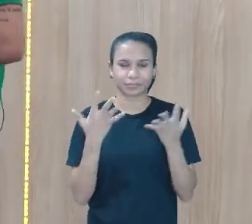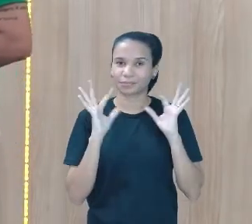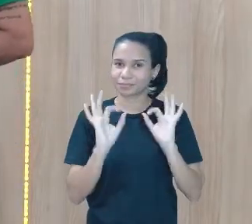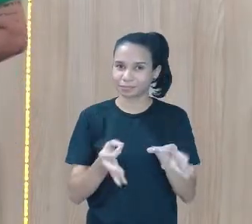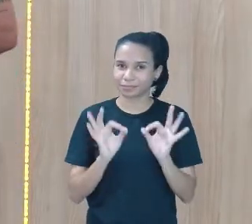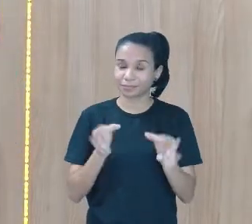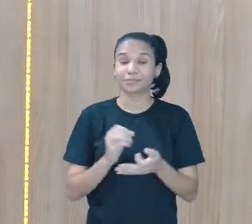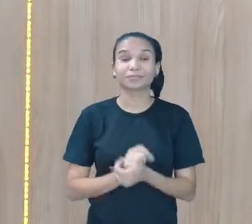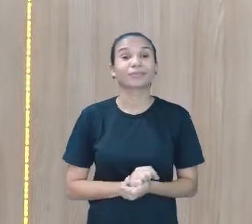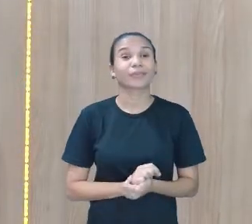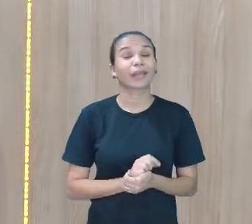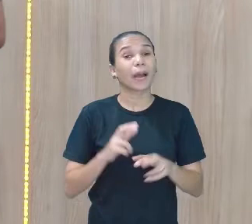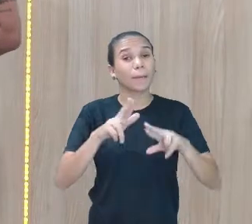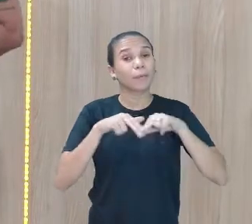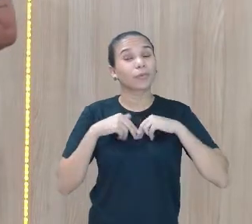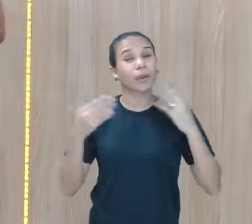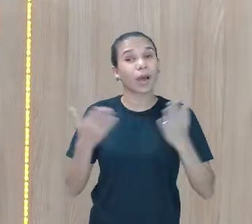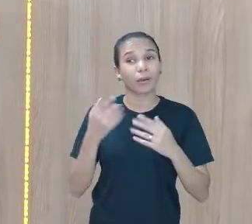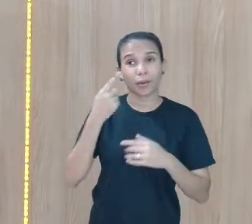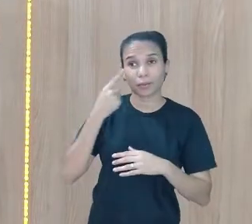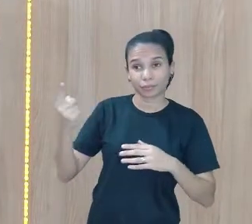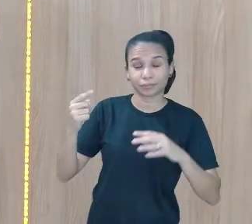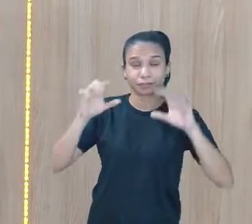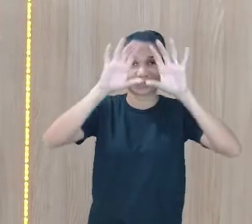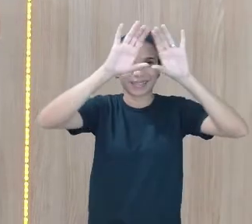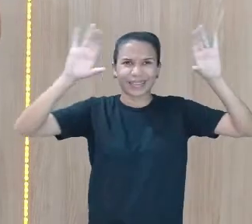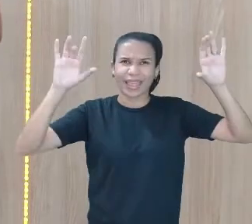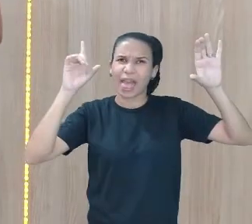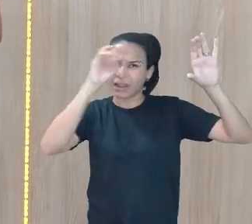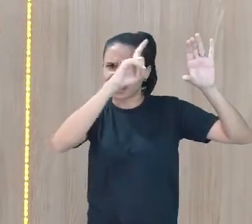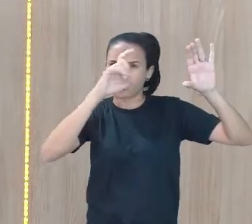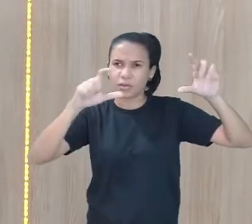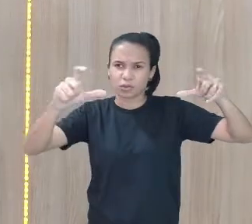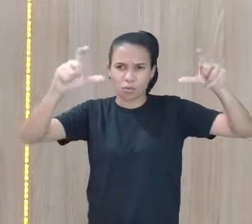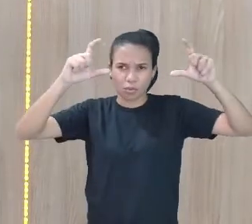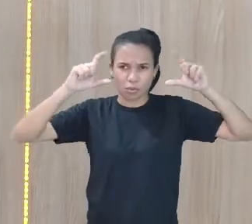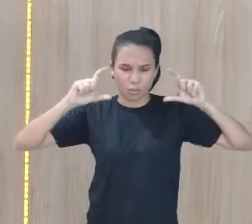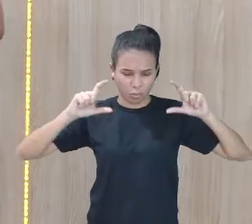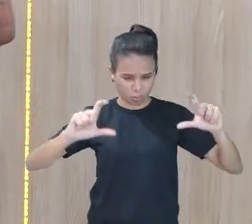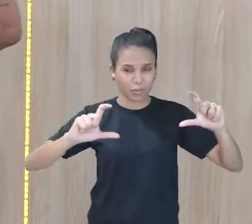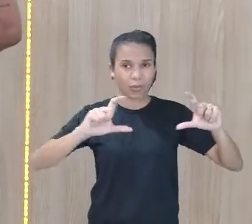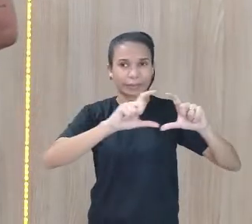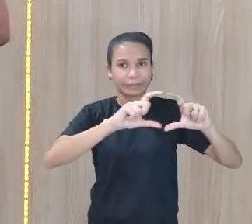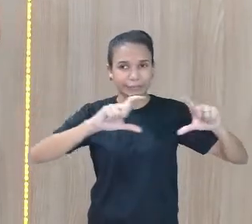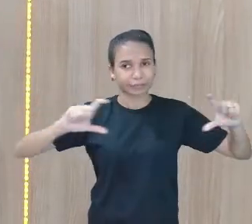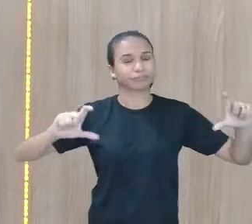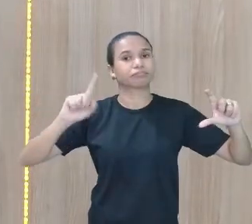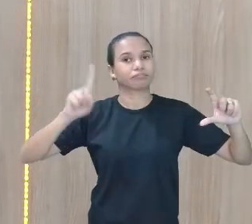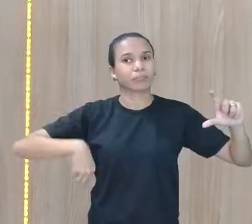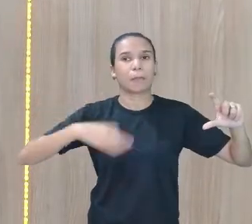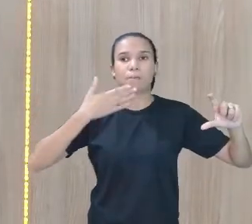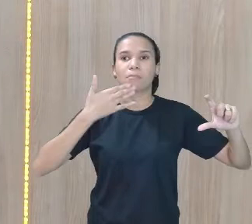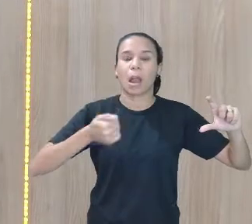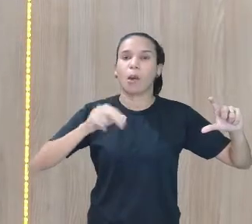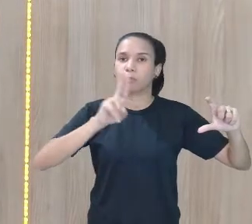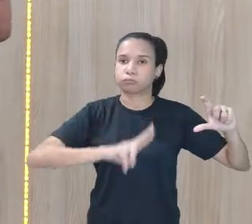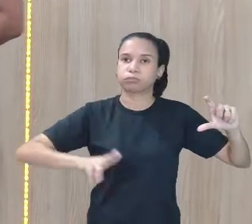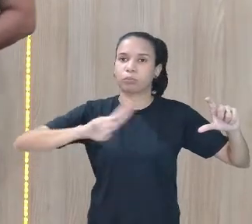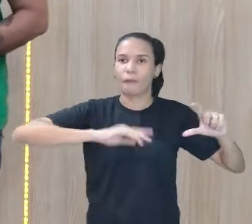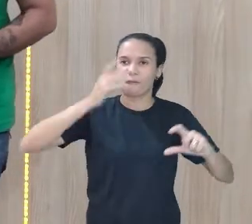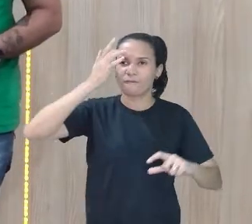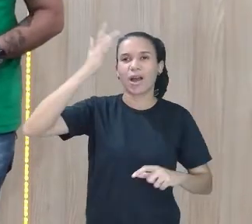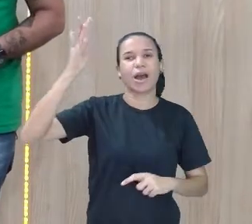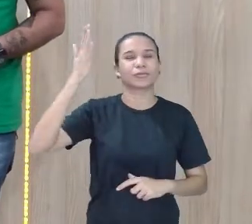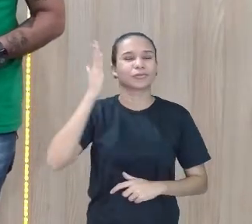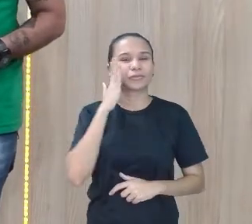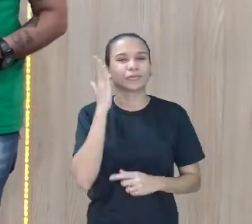tá certo? Então, a gente, nesse formato eu tenho dificuldade, mas quando eu tenho nesse formato aqui, fica mais